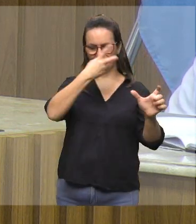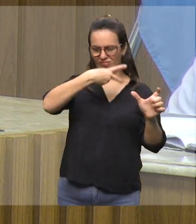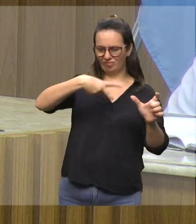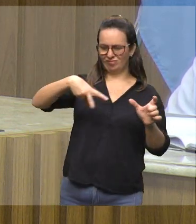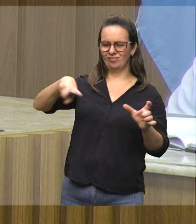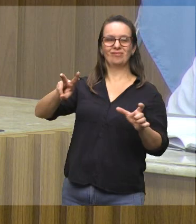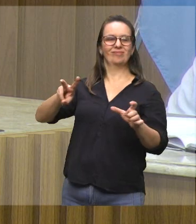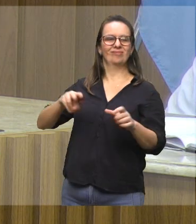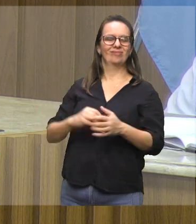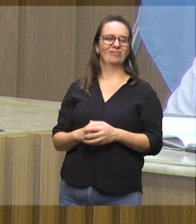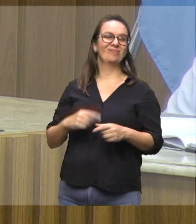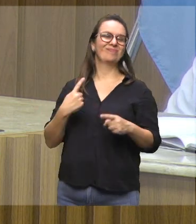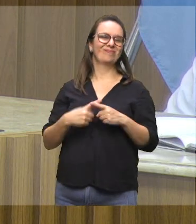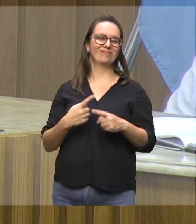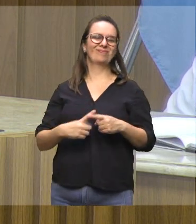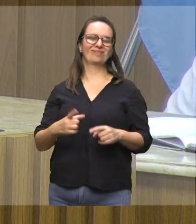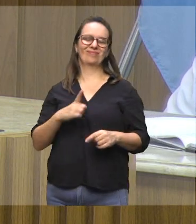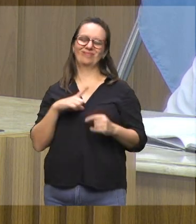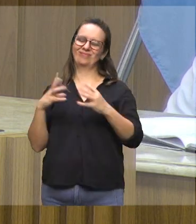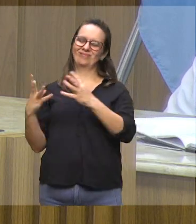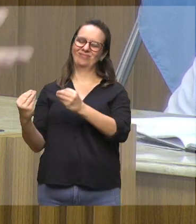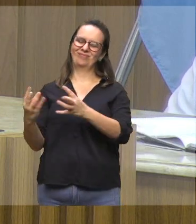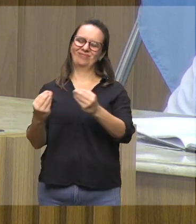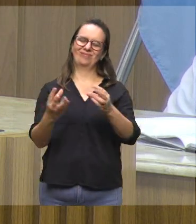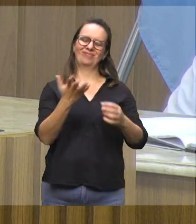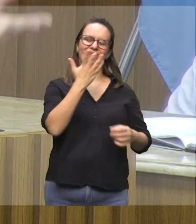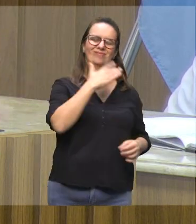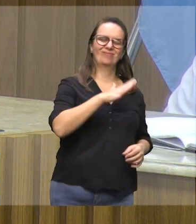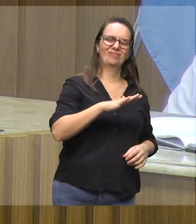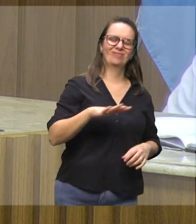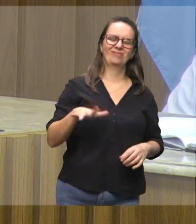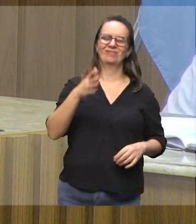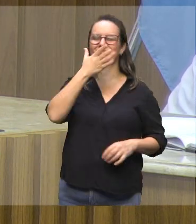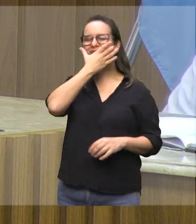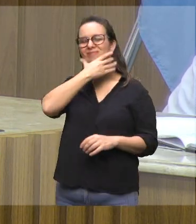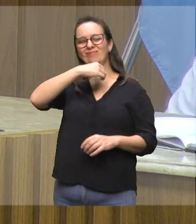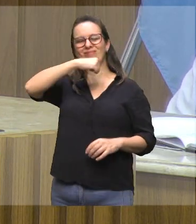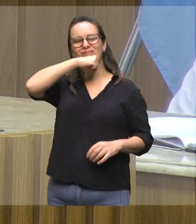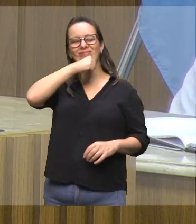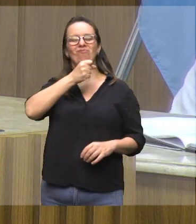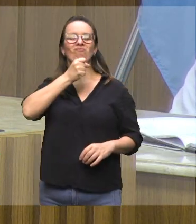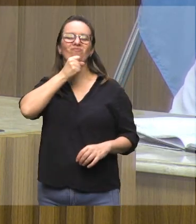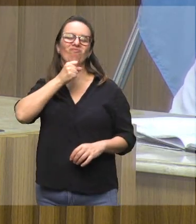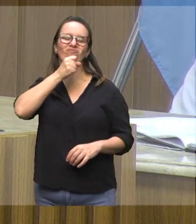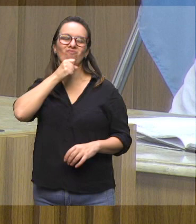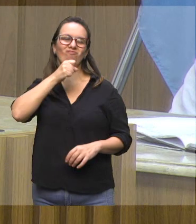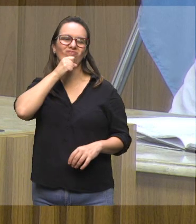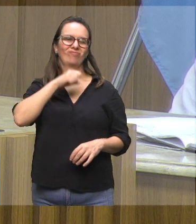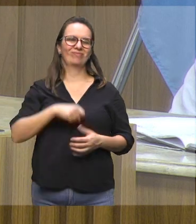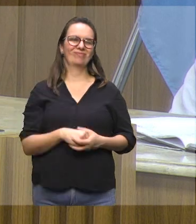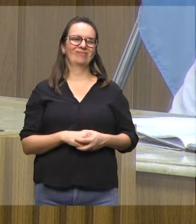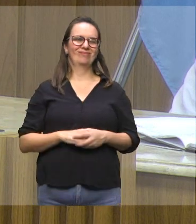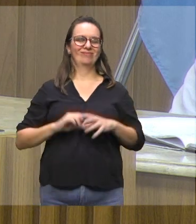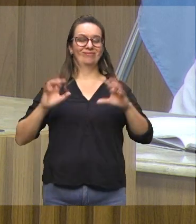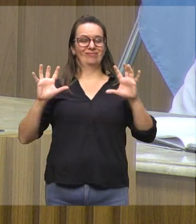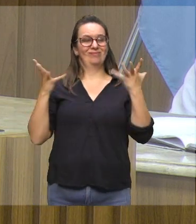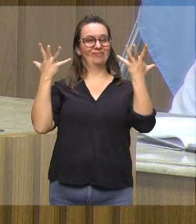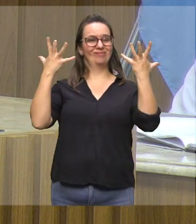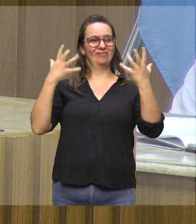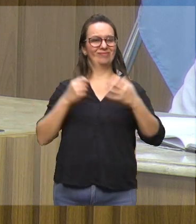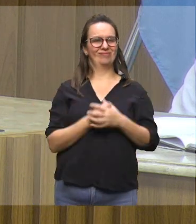tinha presença de crianças, de pais, de avós, enfim, né? Foi um evento muito bacana, no qual nós estaremos